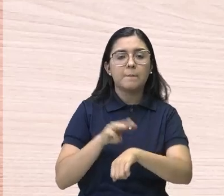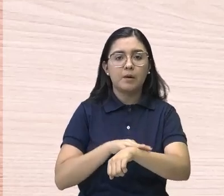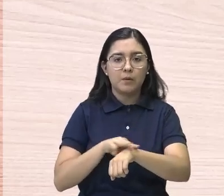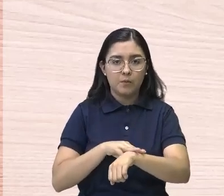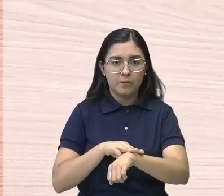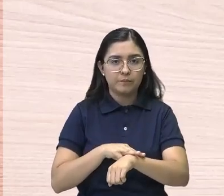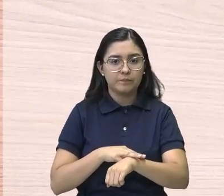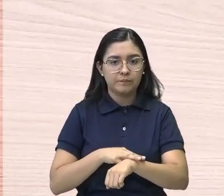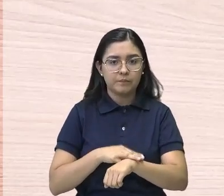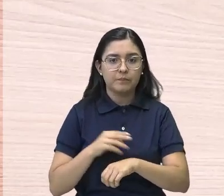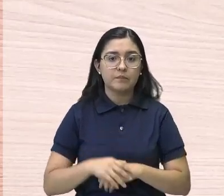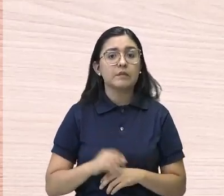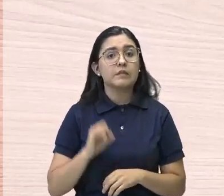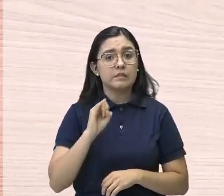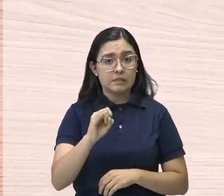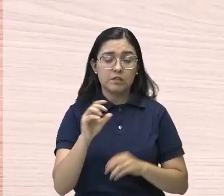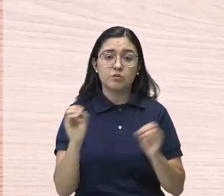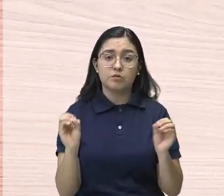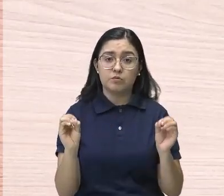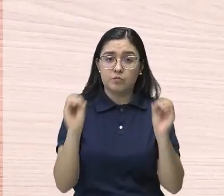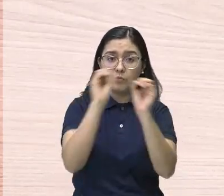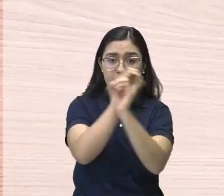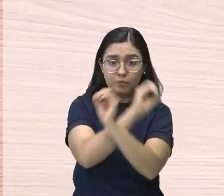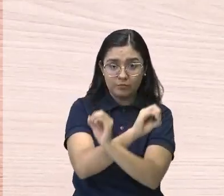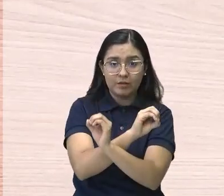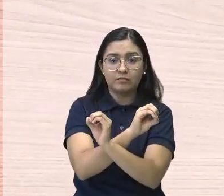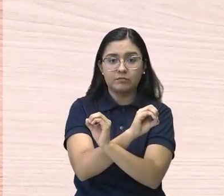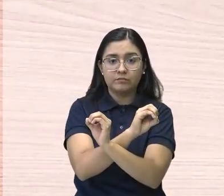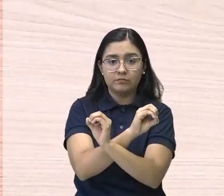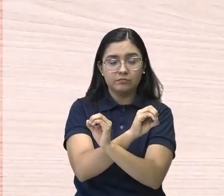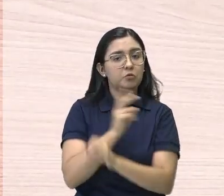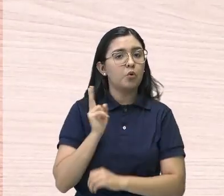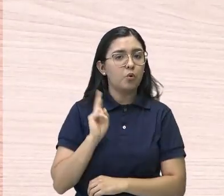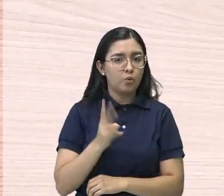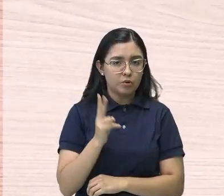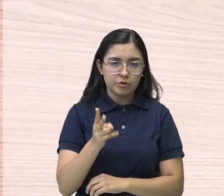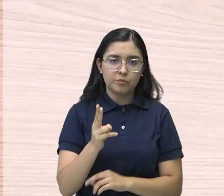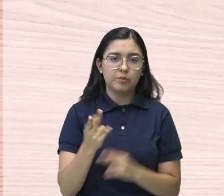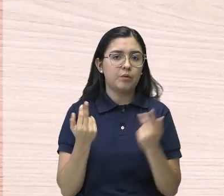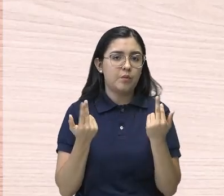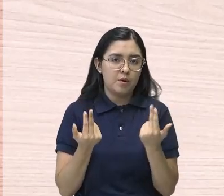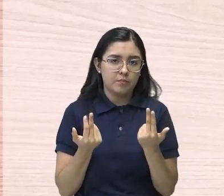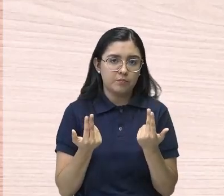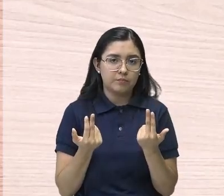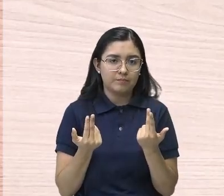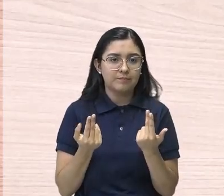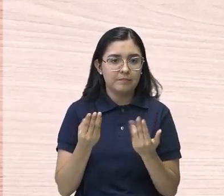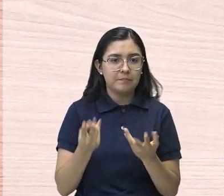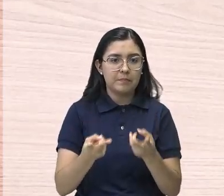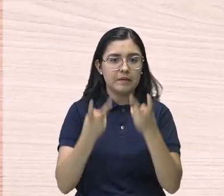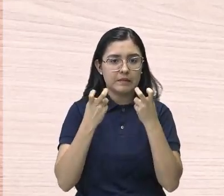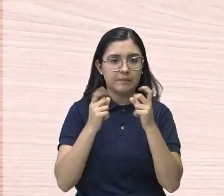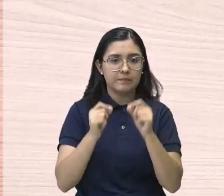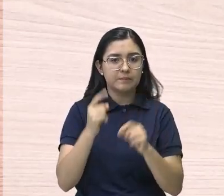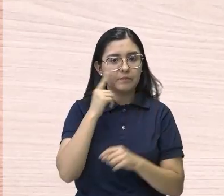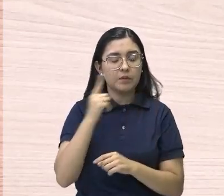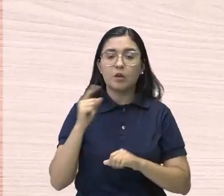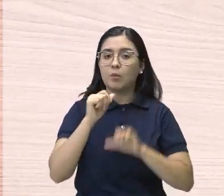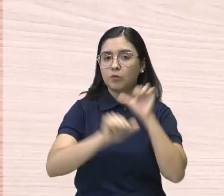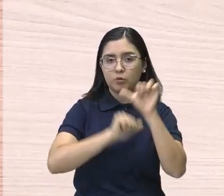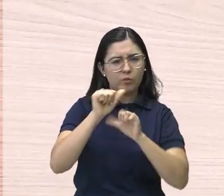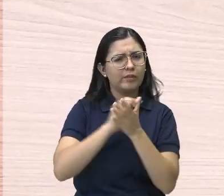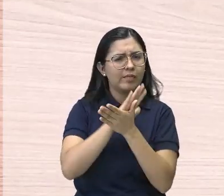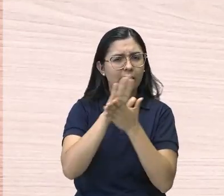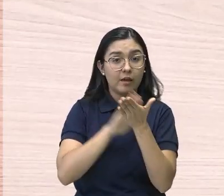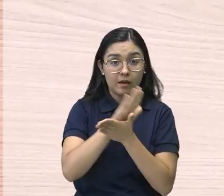marrom. Se eu fizer a troca dos iguais, eu continuo com a mesma ordem. Observe que não alterou. Então,